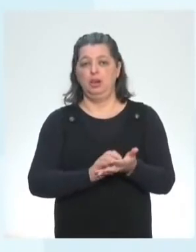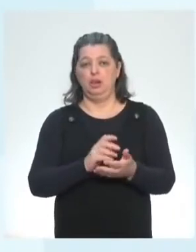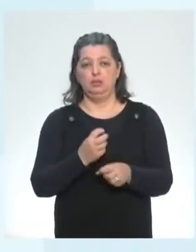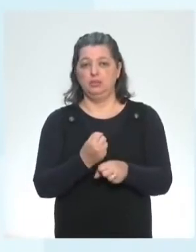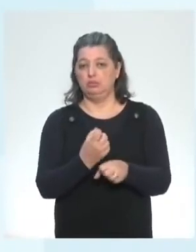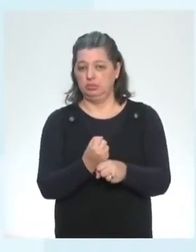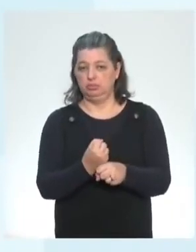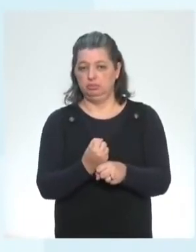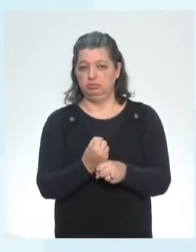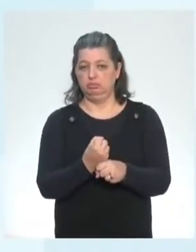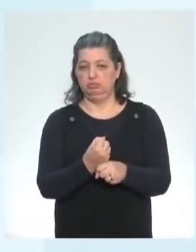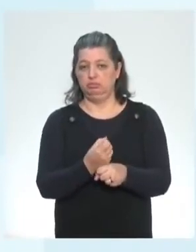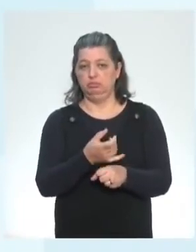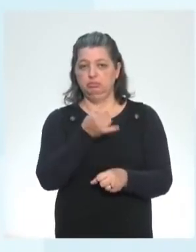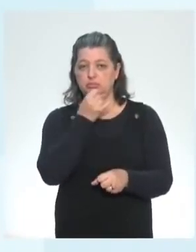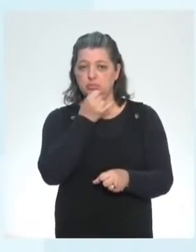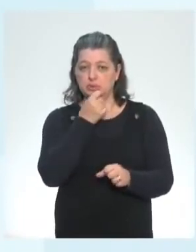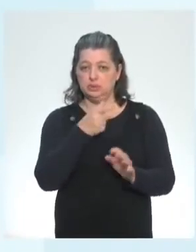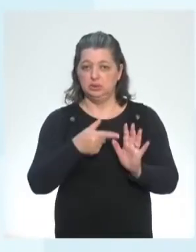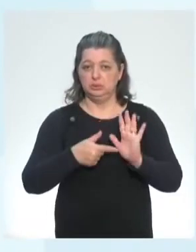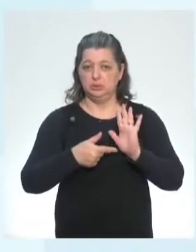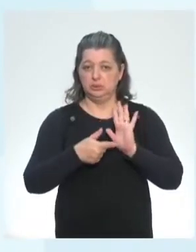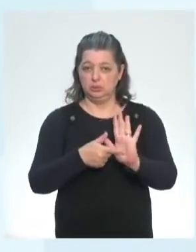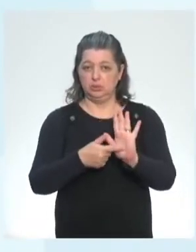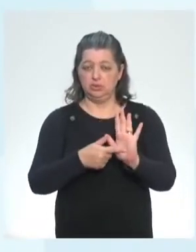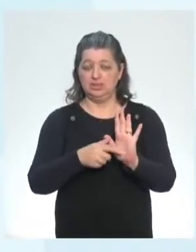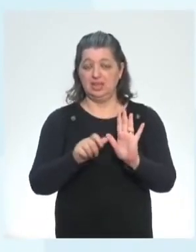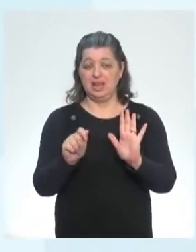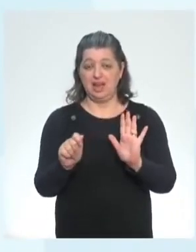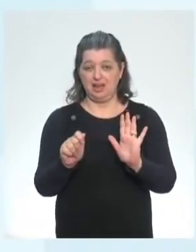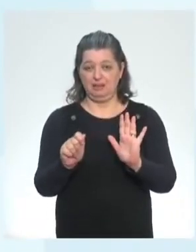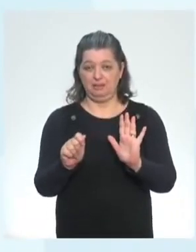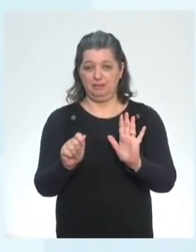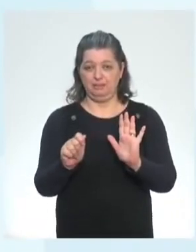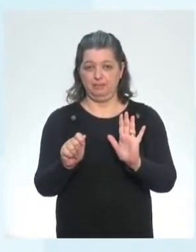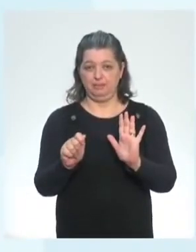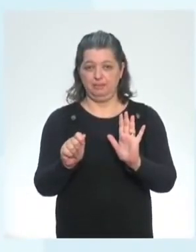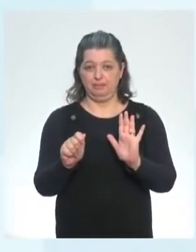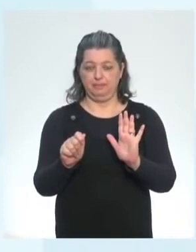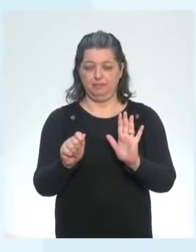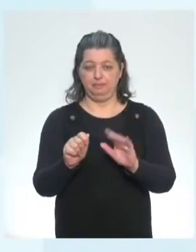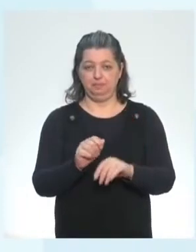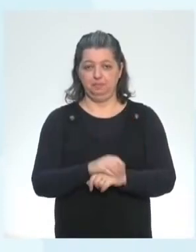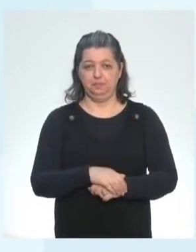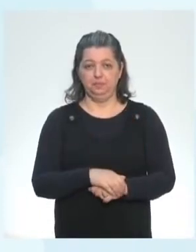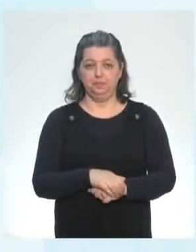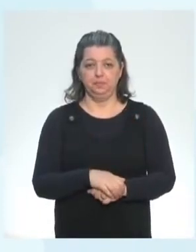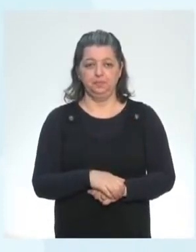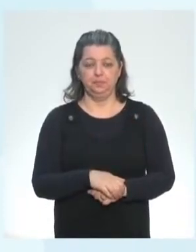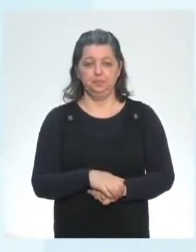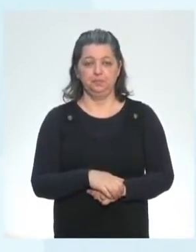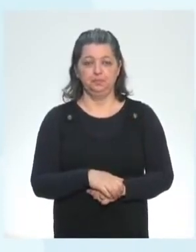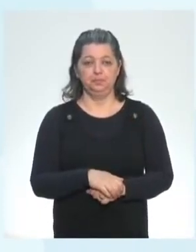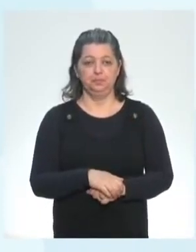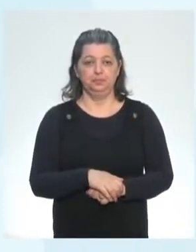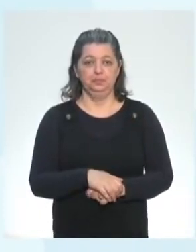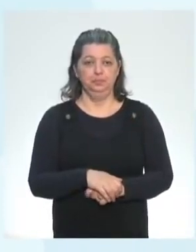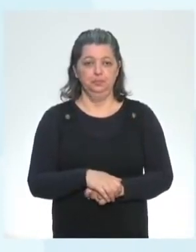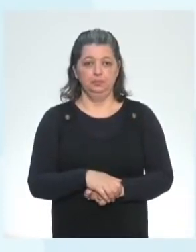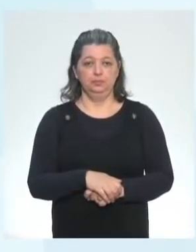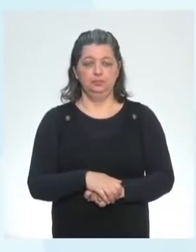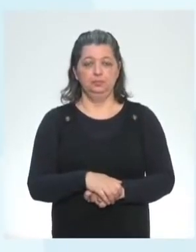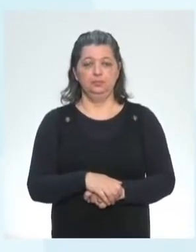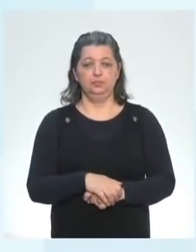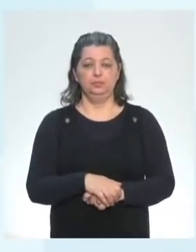amostra A. Fábio, você... Quer trocar de lugar? Beleza. Dá para trocar,